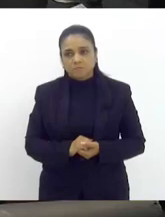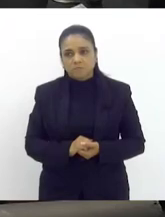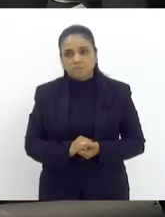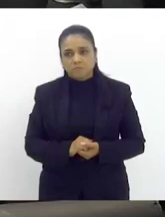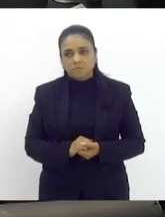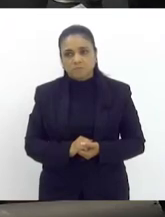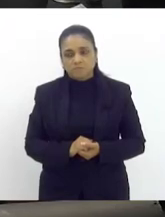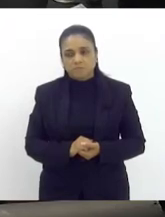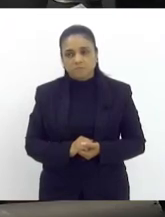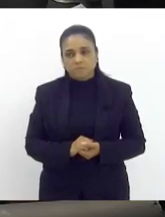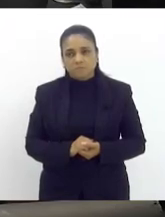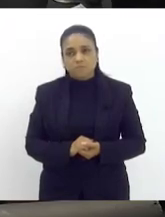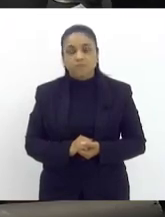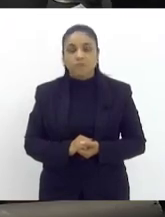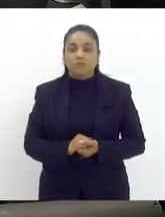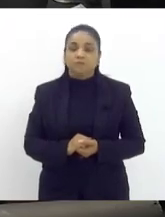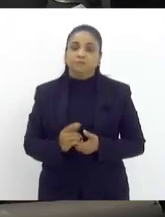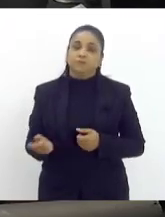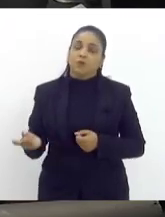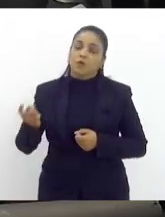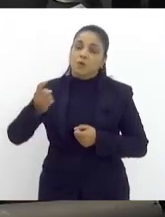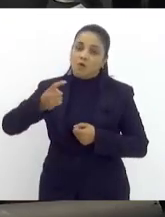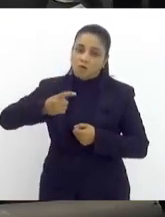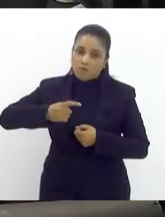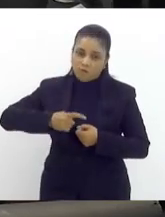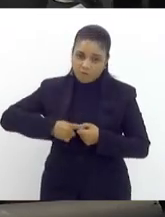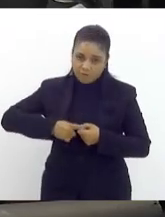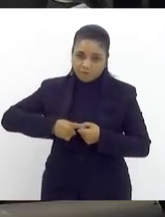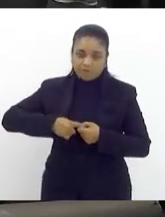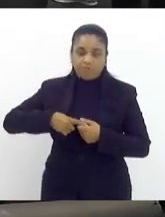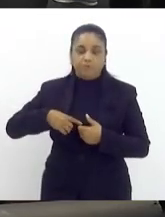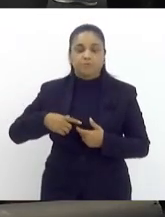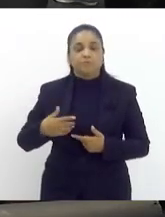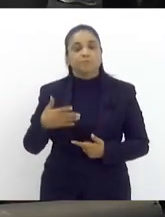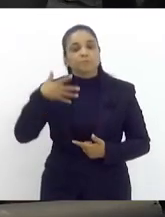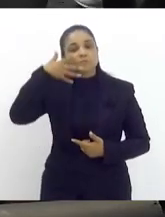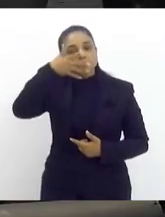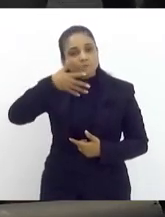Então, presidente, retomando o raciocínio agora permitido.